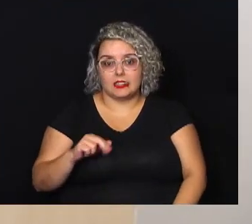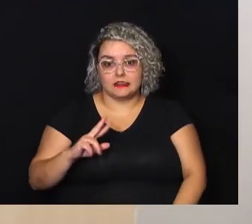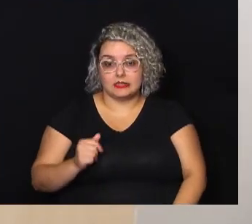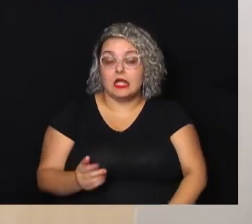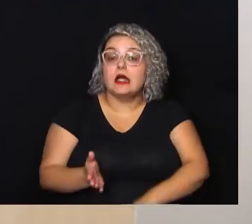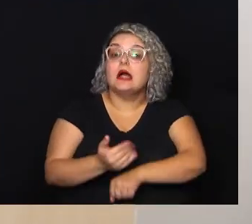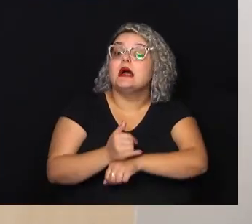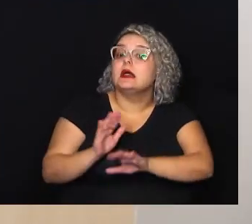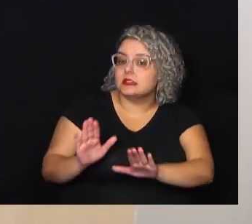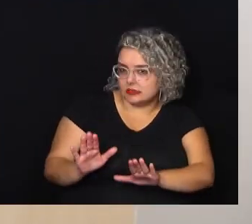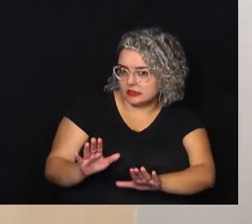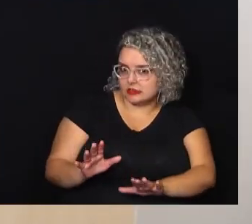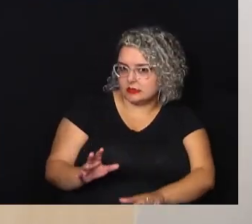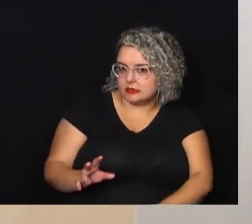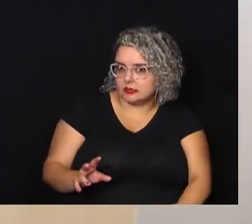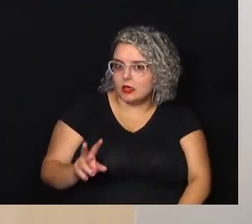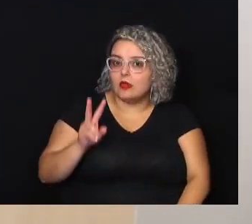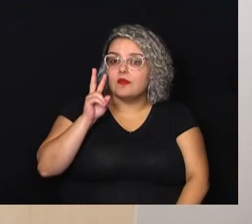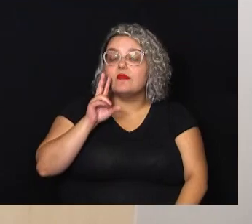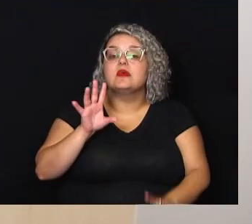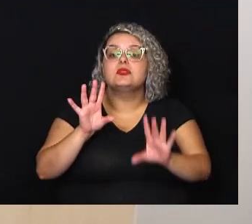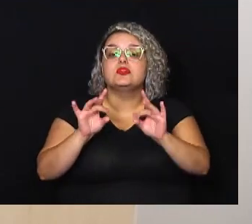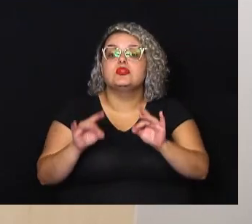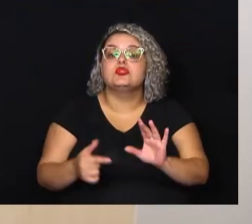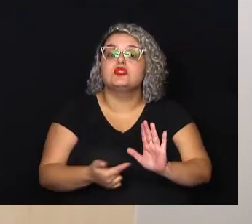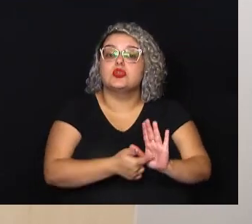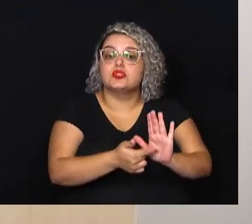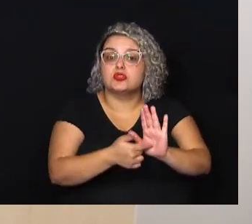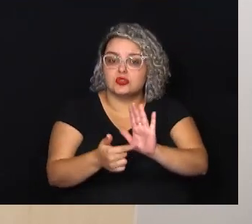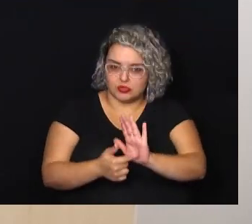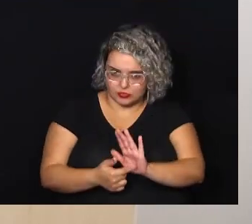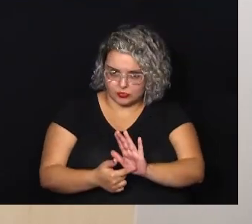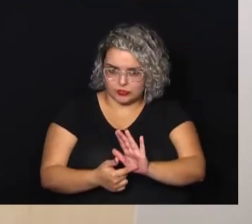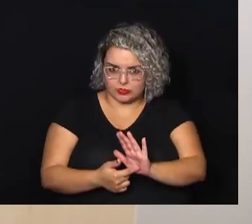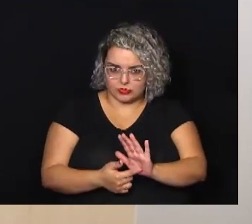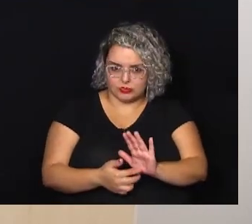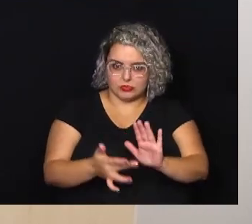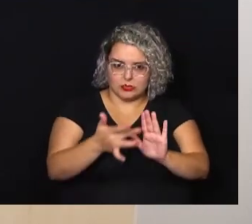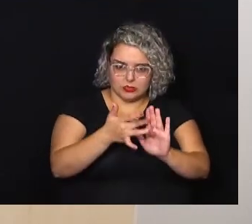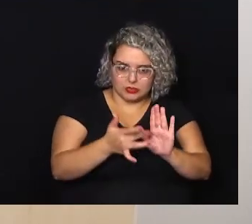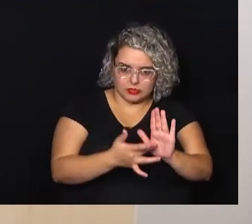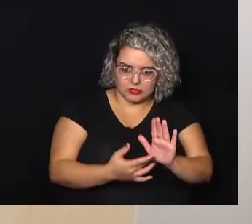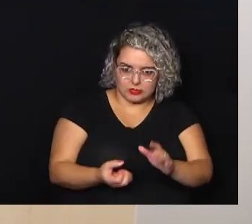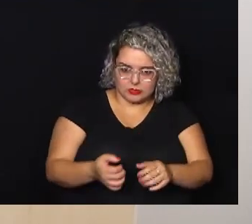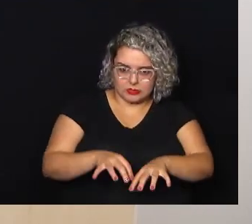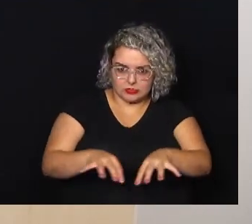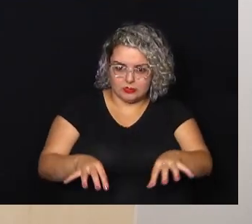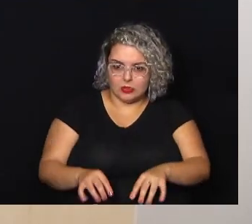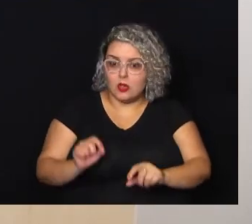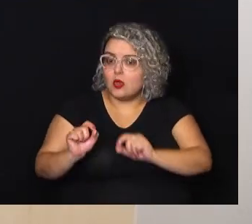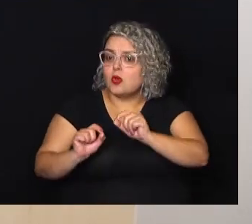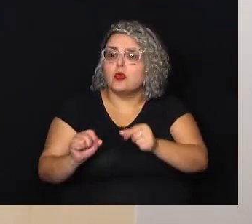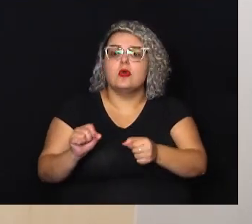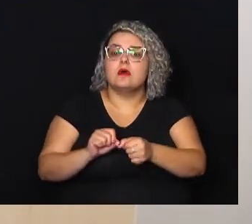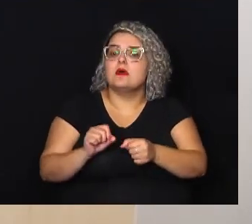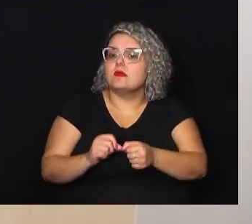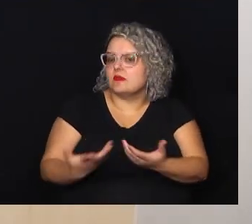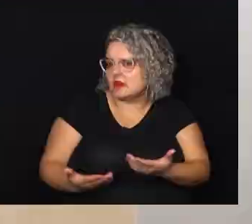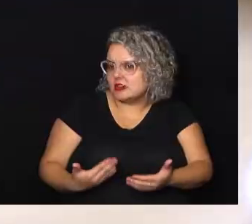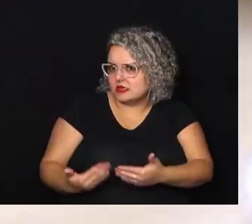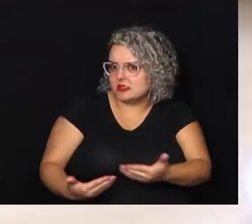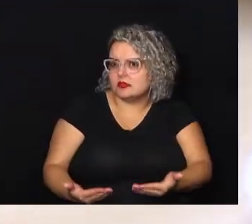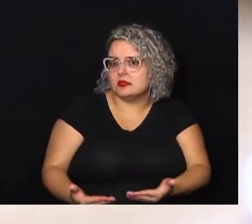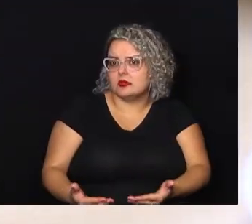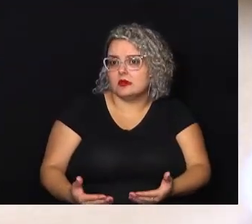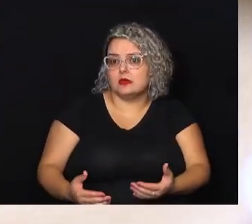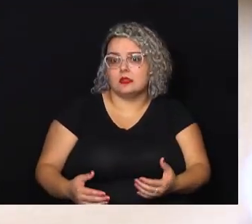a castanha. Antes, gente, eu quero até, olha o detalhe. A gente mostrou os ingredientes, né, as quantidades separadas, mas aqui o que